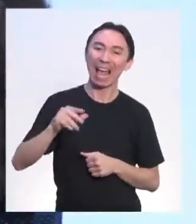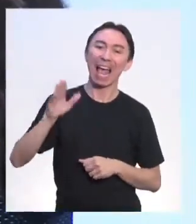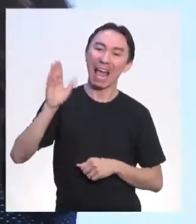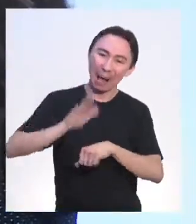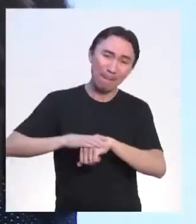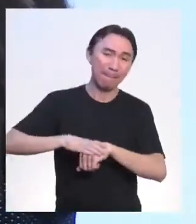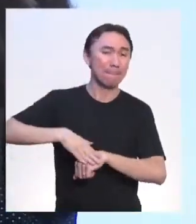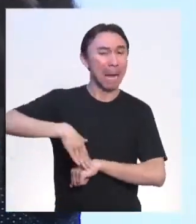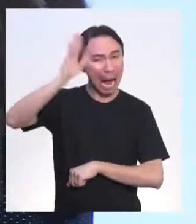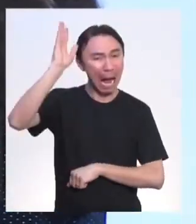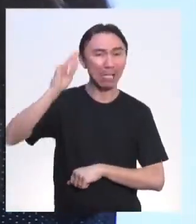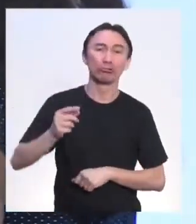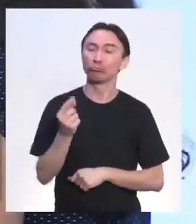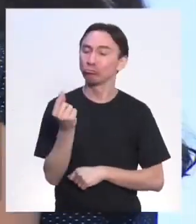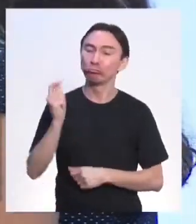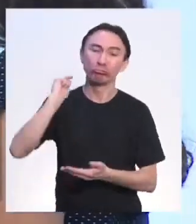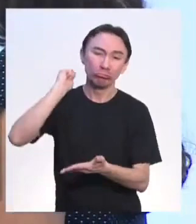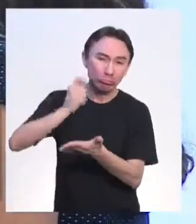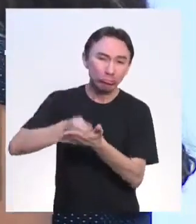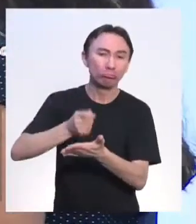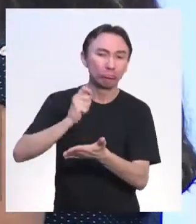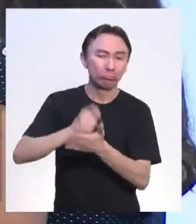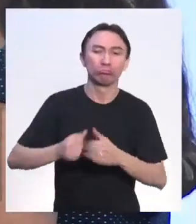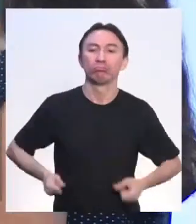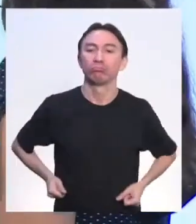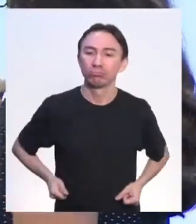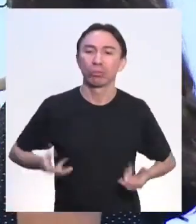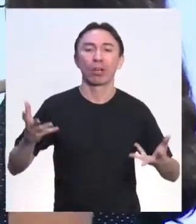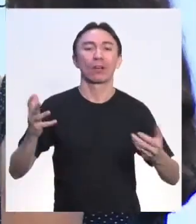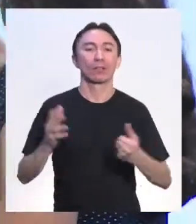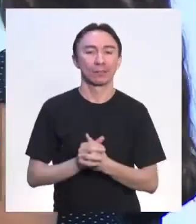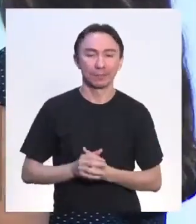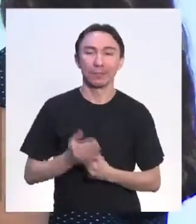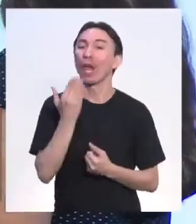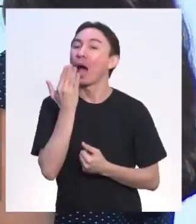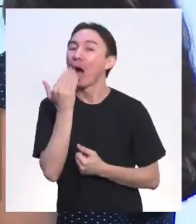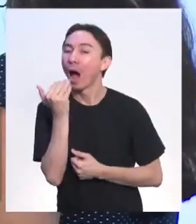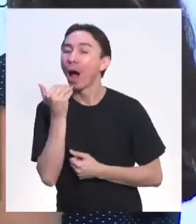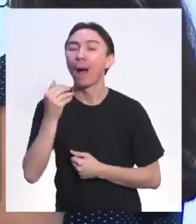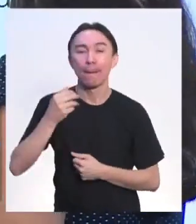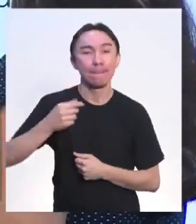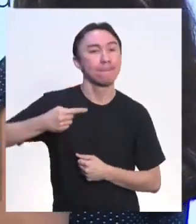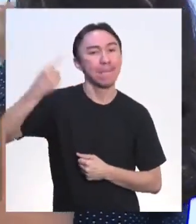dos gastos, a alimentação. Então, ele vem em primeiro lugar.